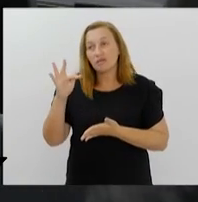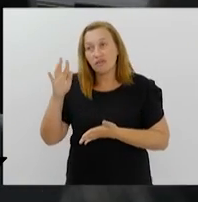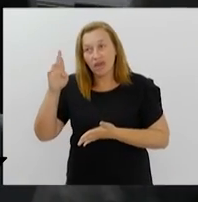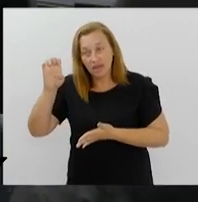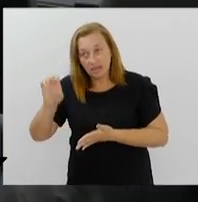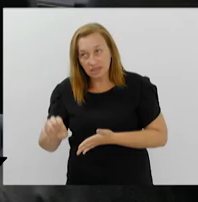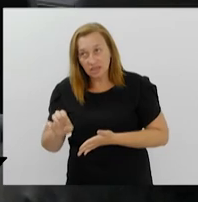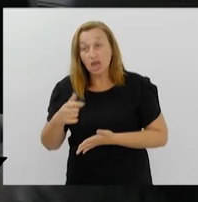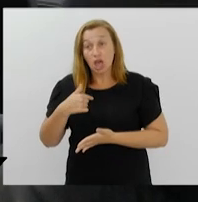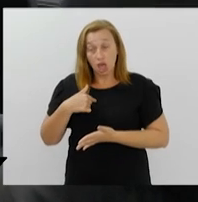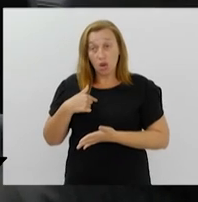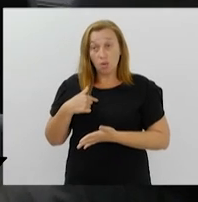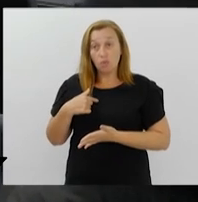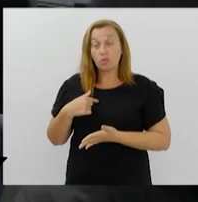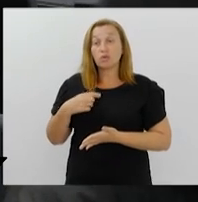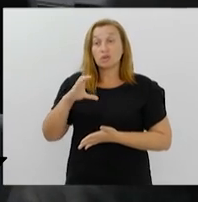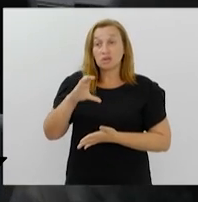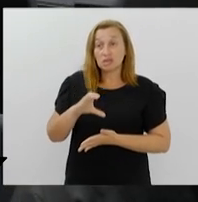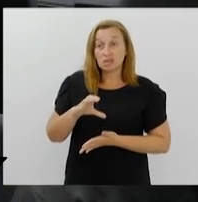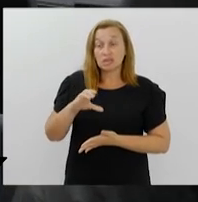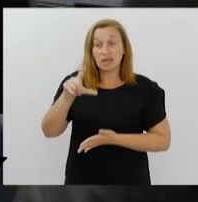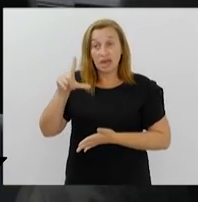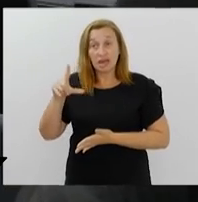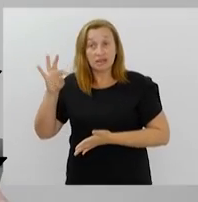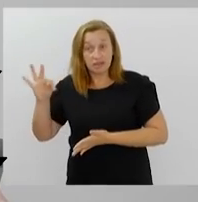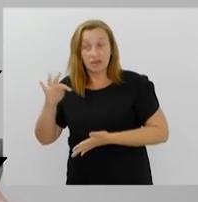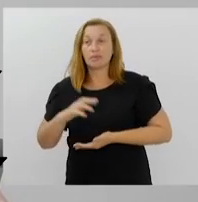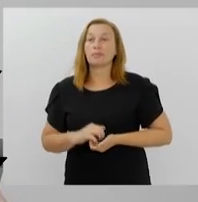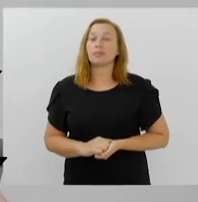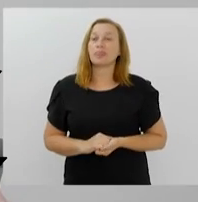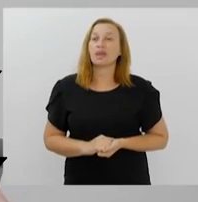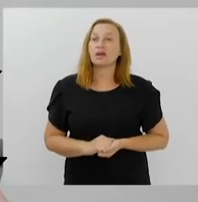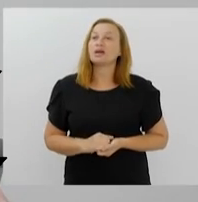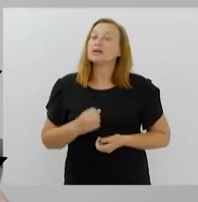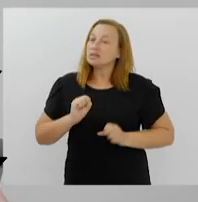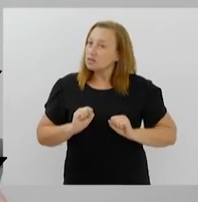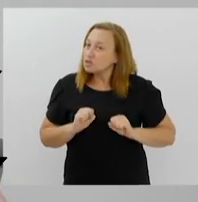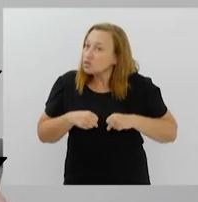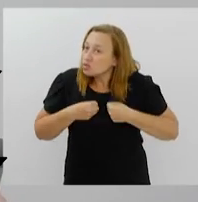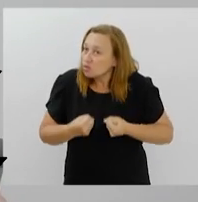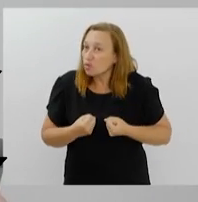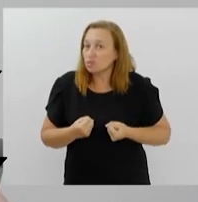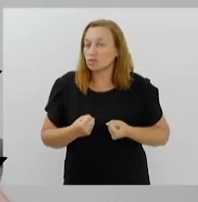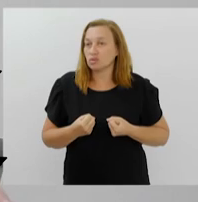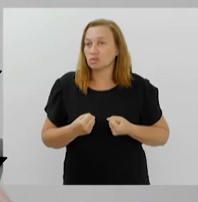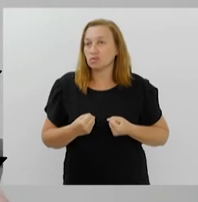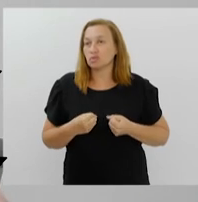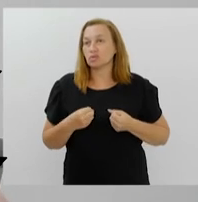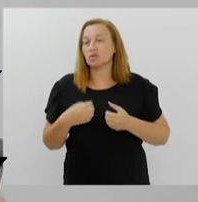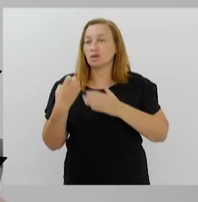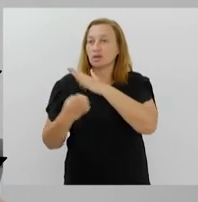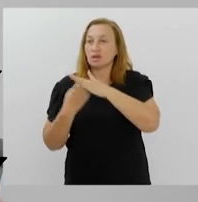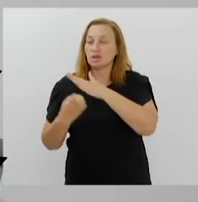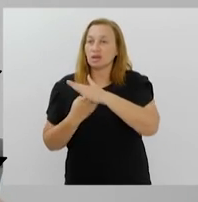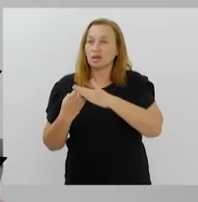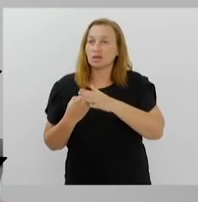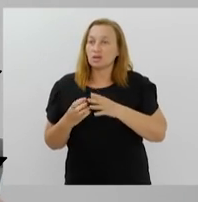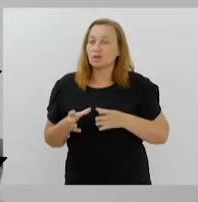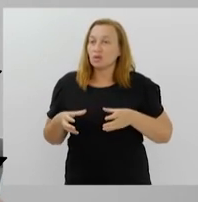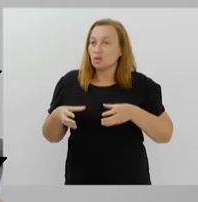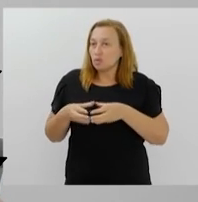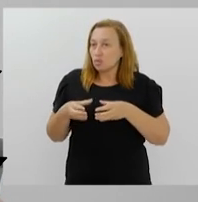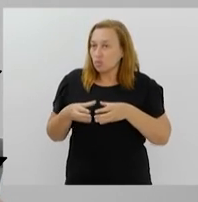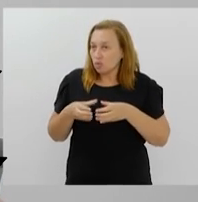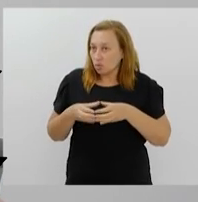advogado da Unimed Ferd S elitista se a Unimed Ferd fizesse o esforço de trazer escritórios contratados